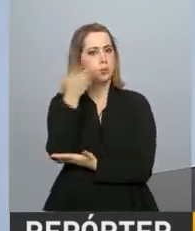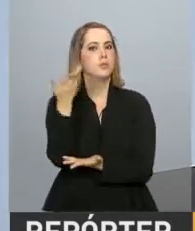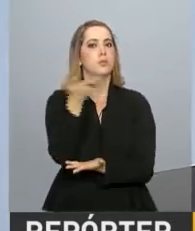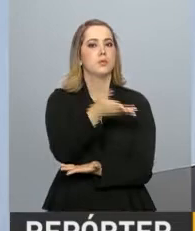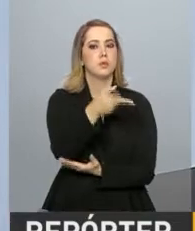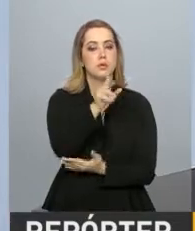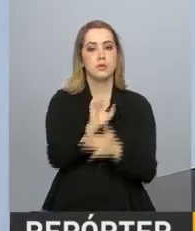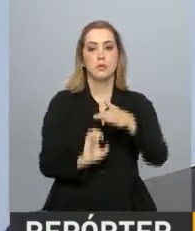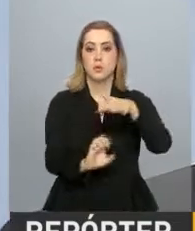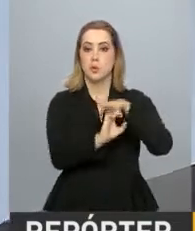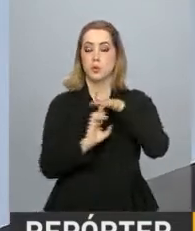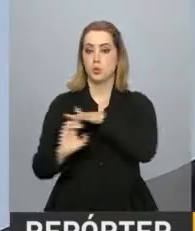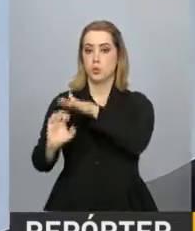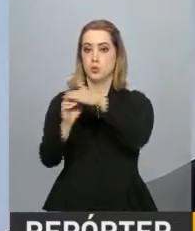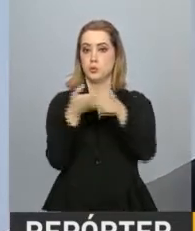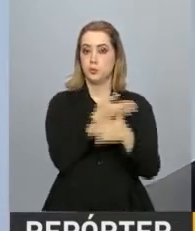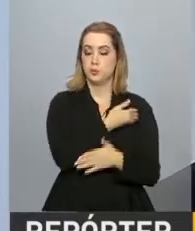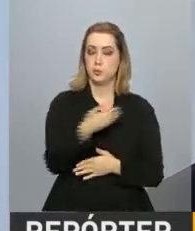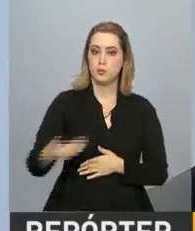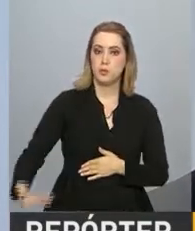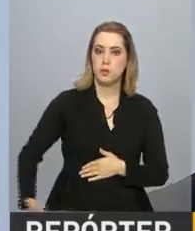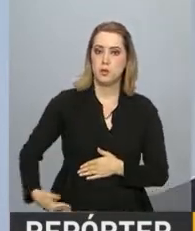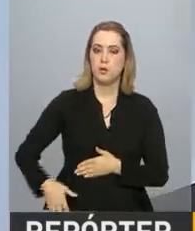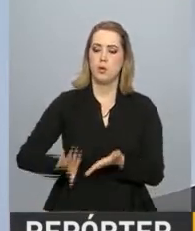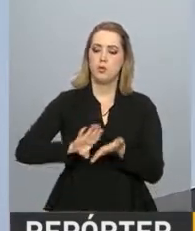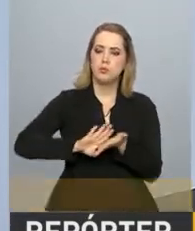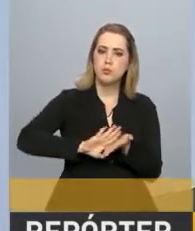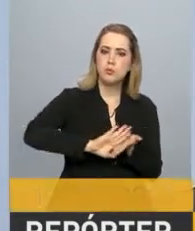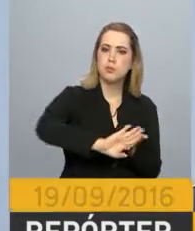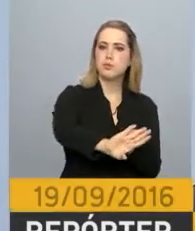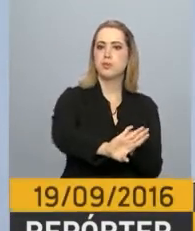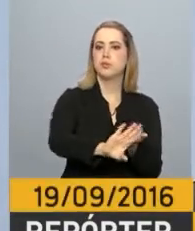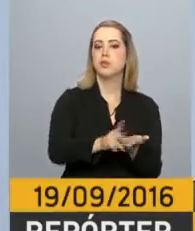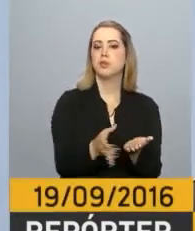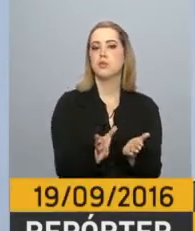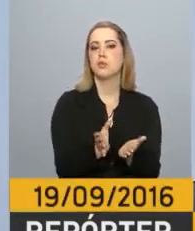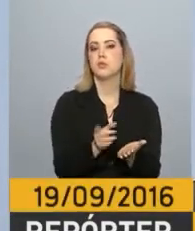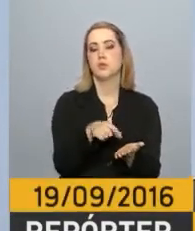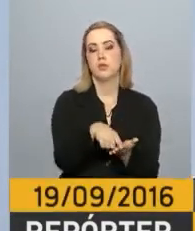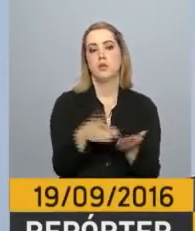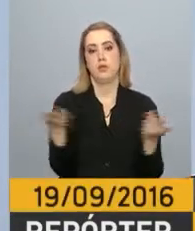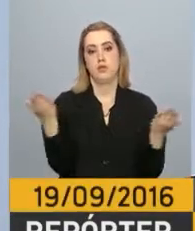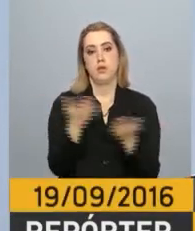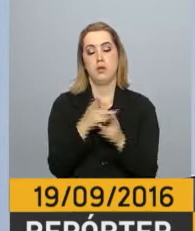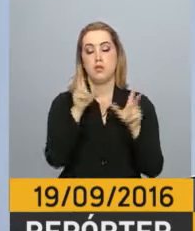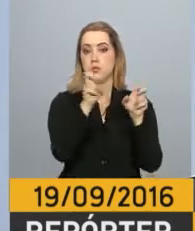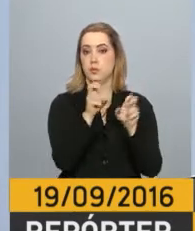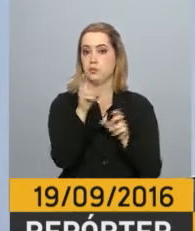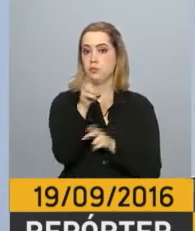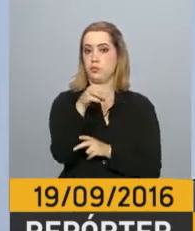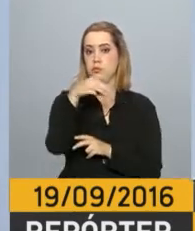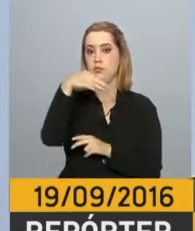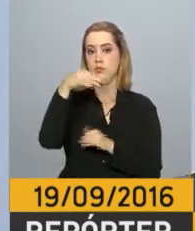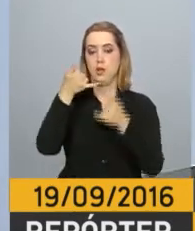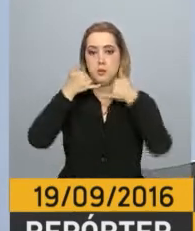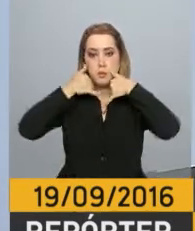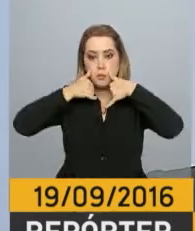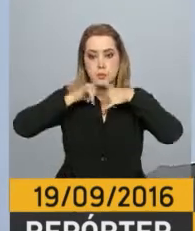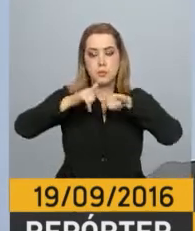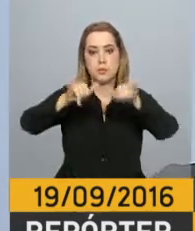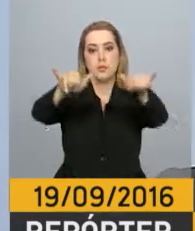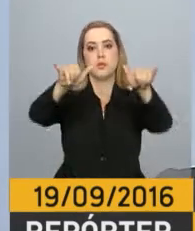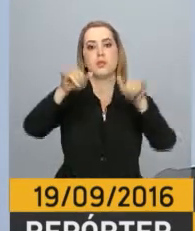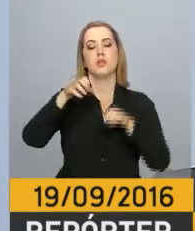empresas estatais ficam um pouco de fora, notadamente no caso de Minas e Energia, o sistema Eletrobras, as